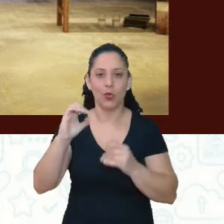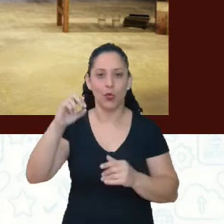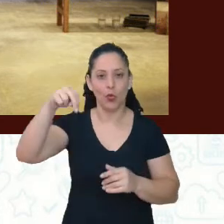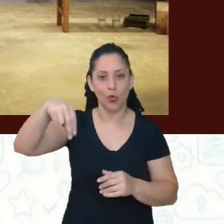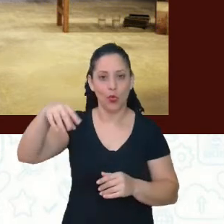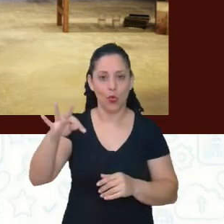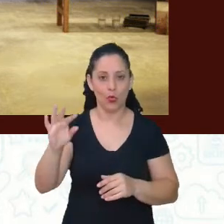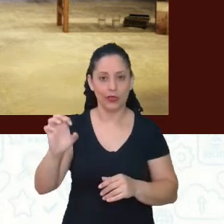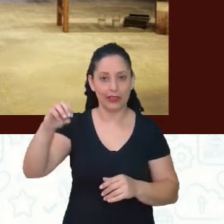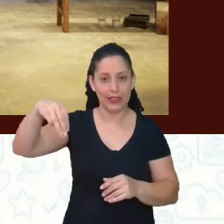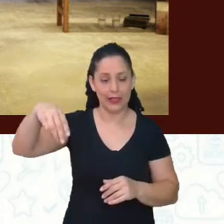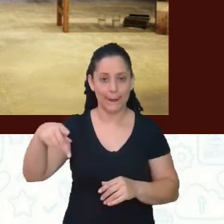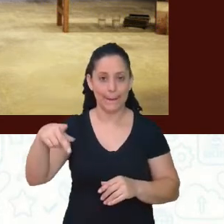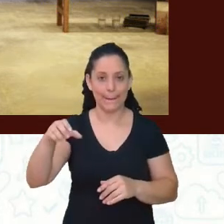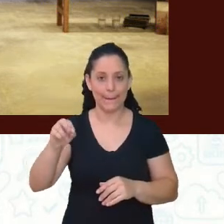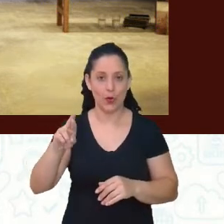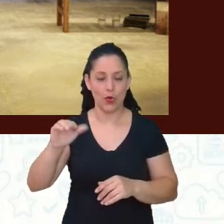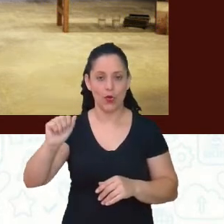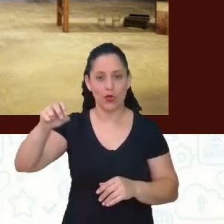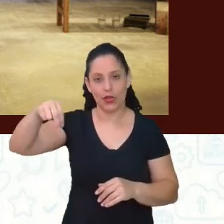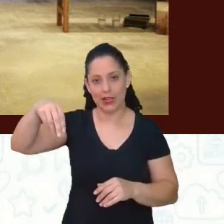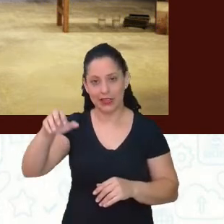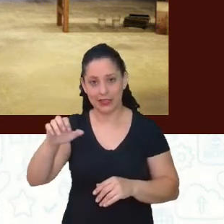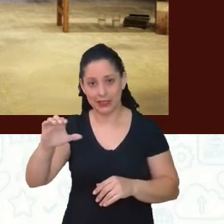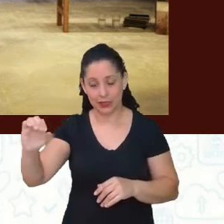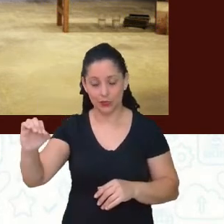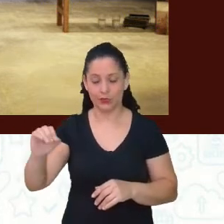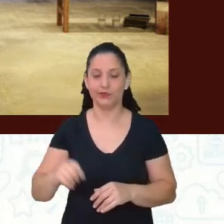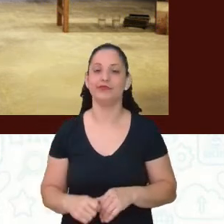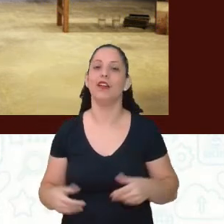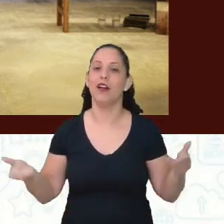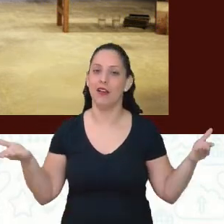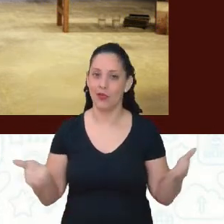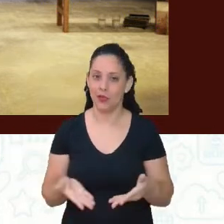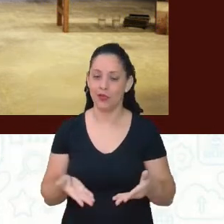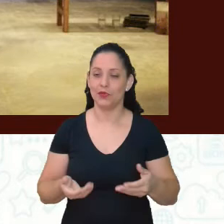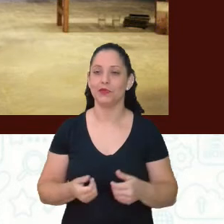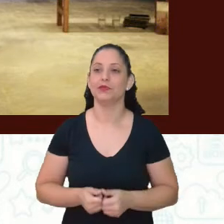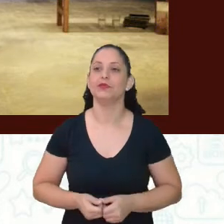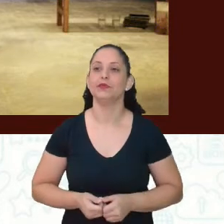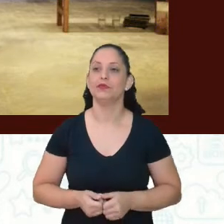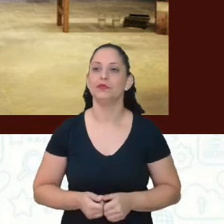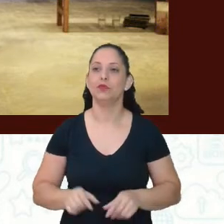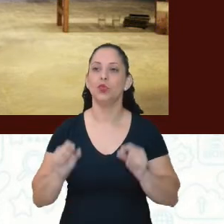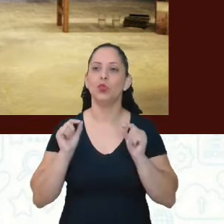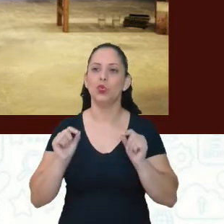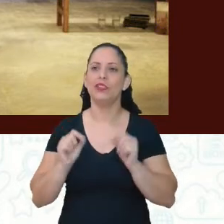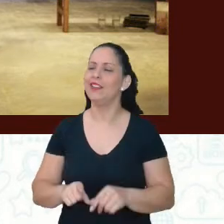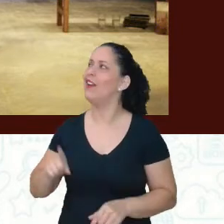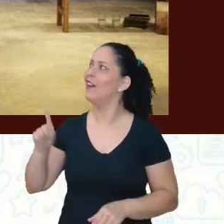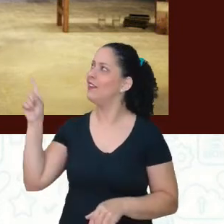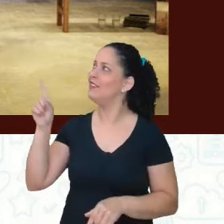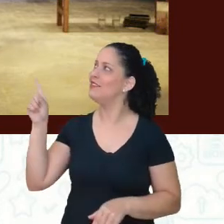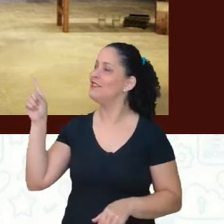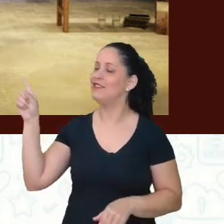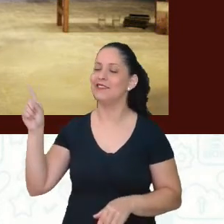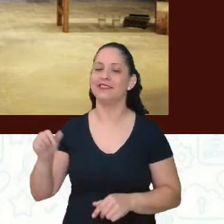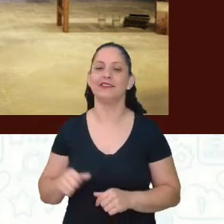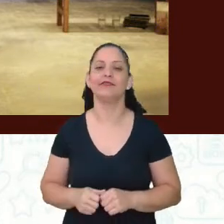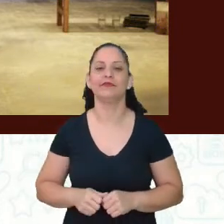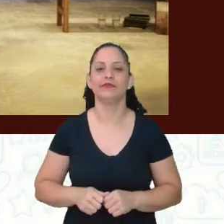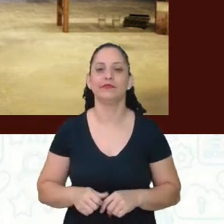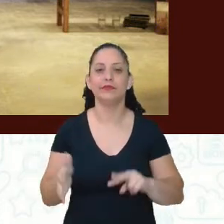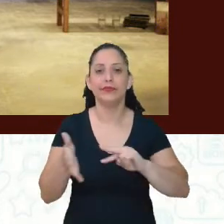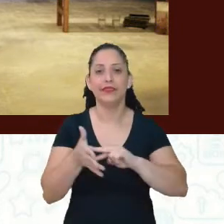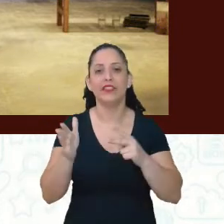teatro pós-dramático, ele de certa forma também é contemporâneo. Sim. Não é, Gine? Mas o teatro chamado teatro contemporâneo, minha gente, não